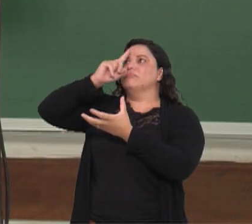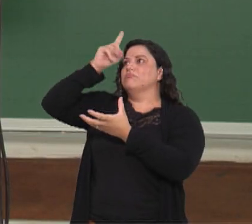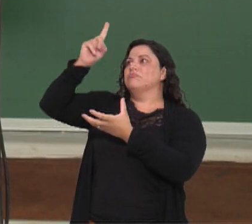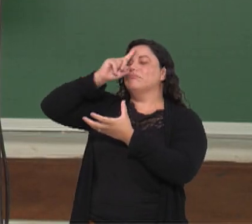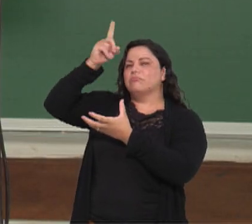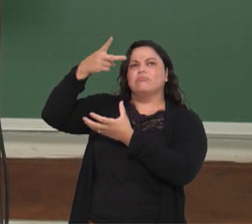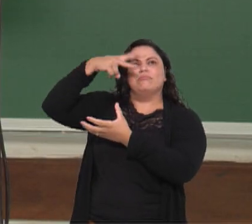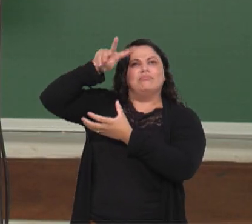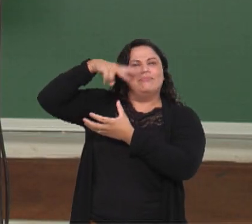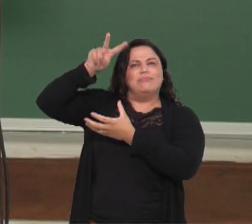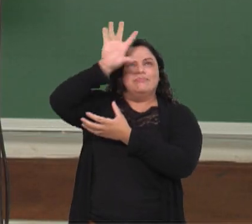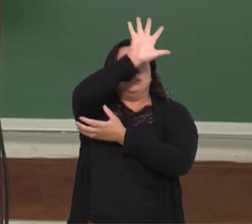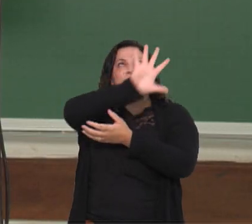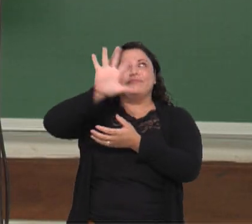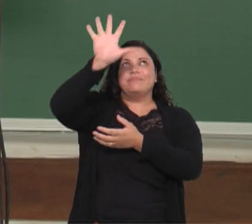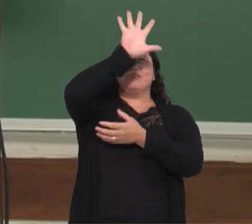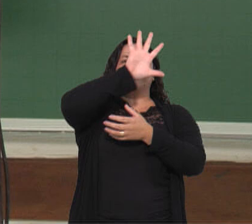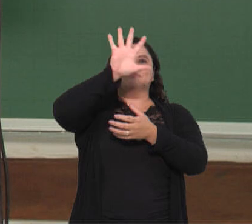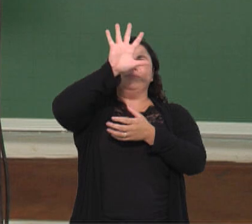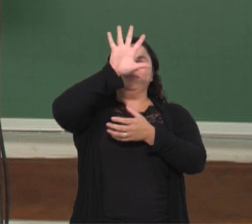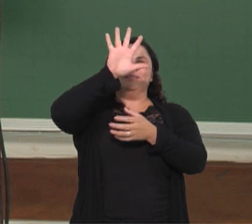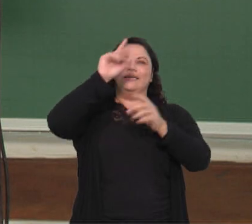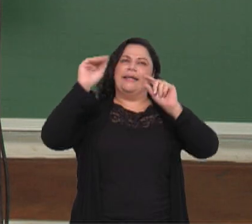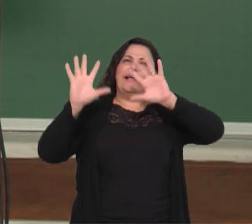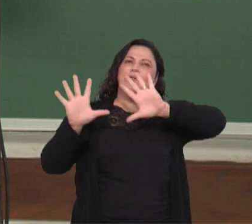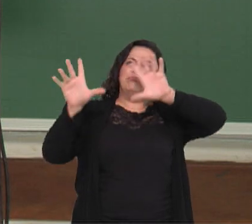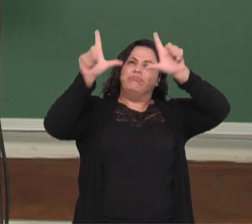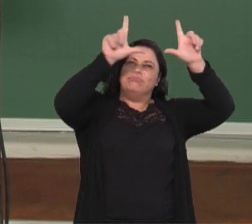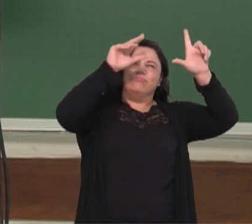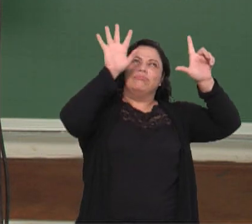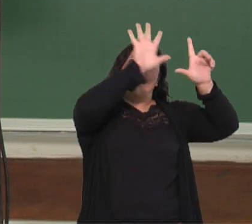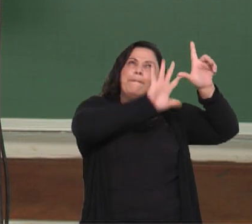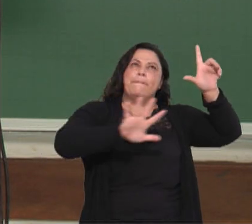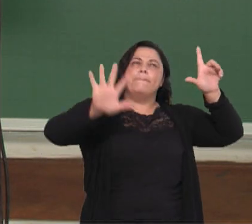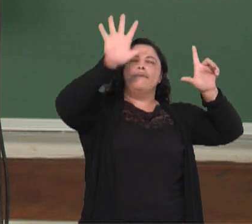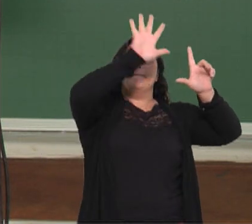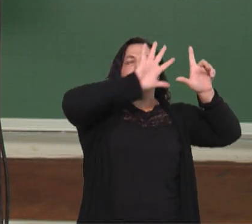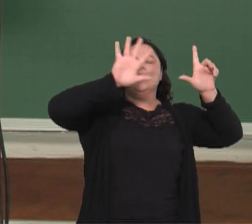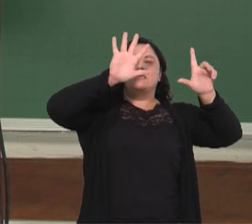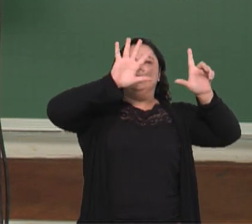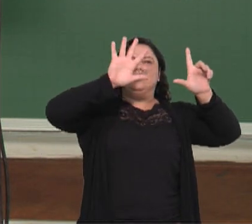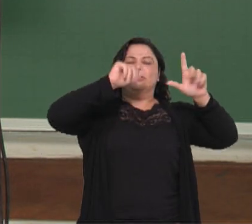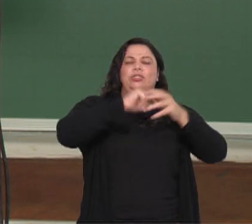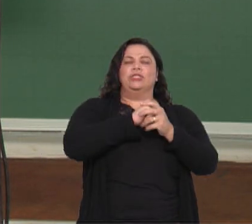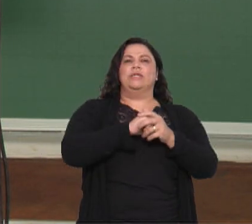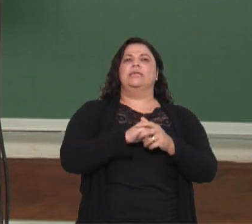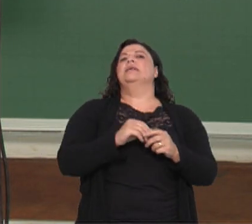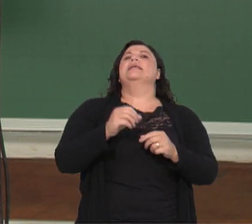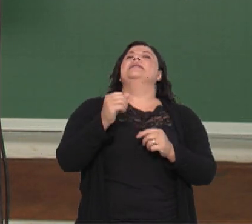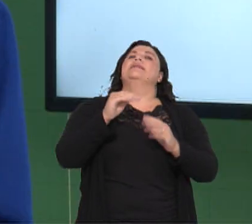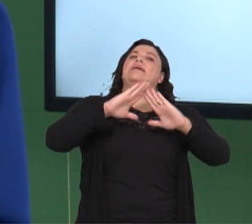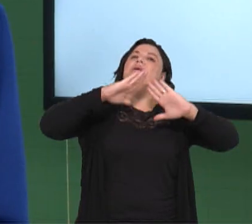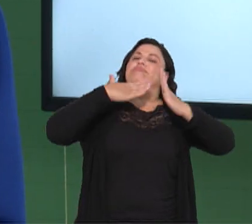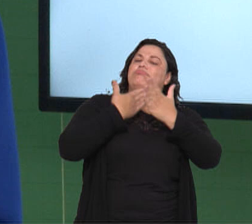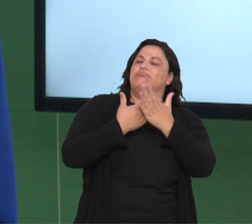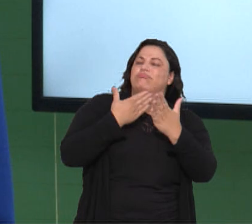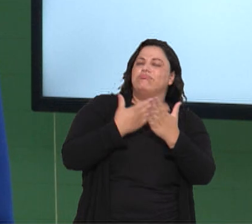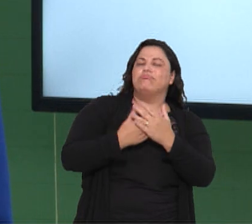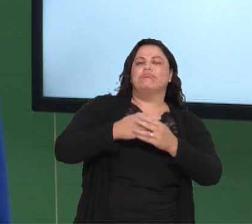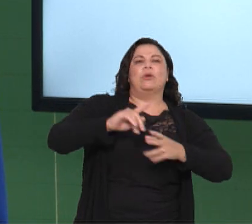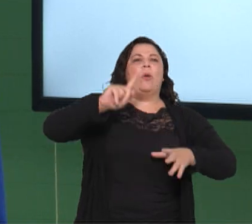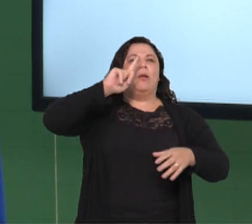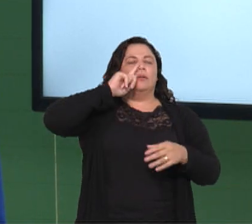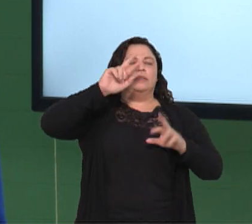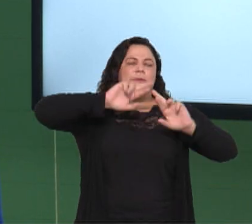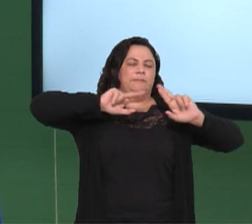daquela imagem do Platão, né, bem no centro daquele quadro chamado A Escola de Atenas? Platão está lá paradinho lá no meio com o dedinho em riste